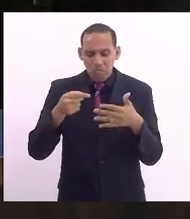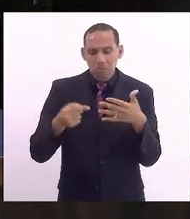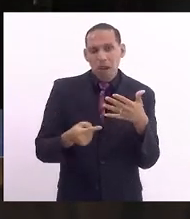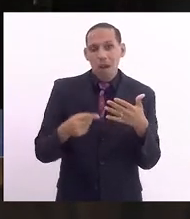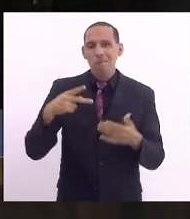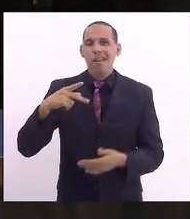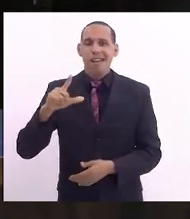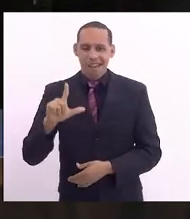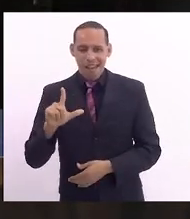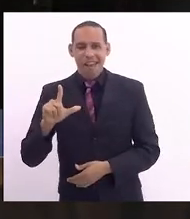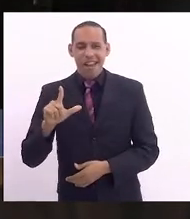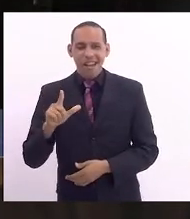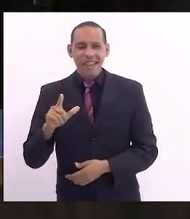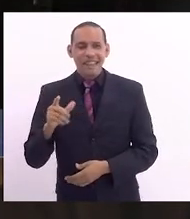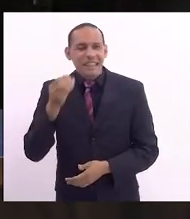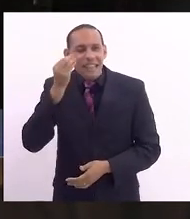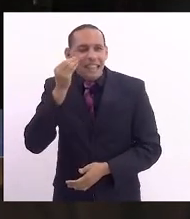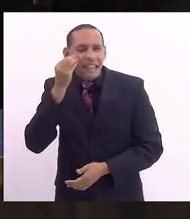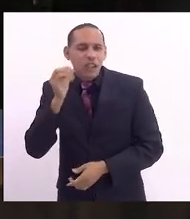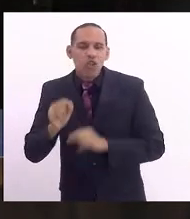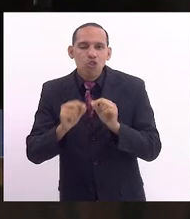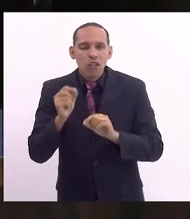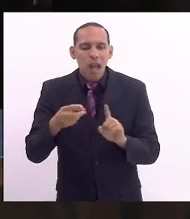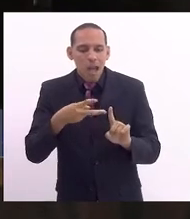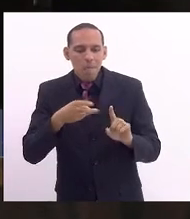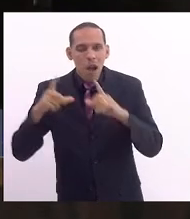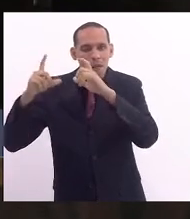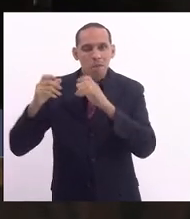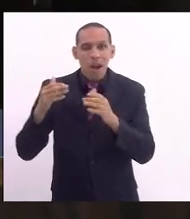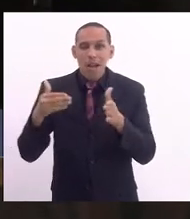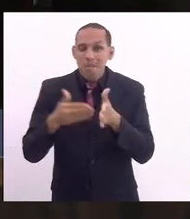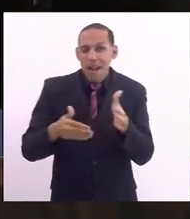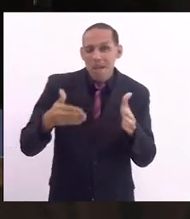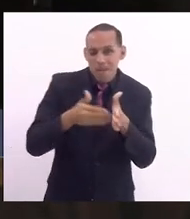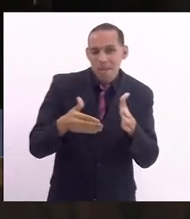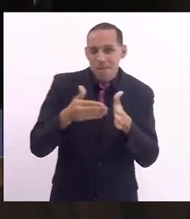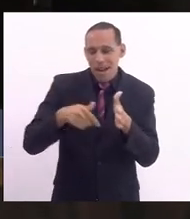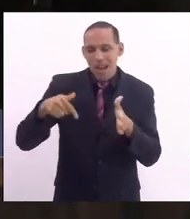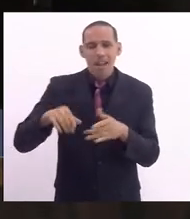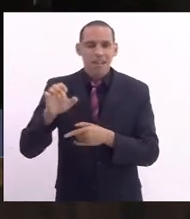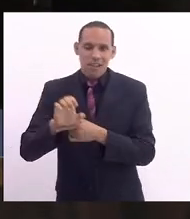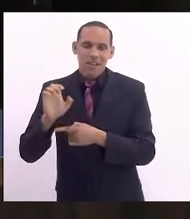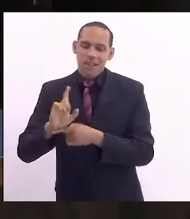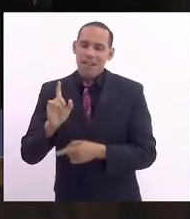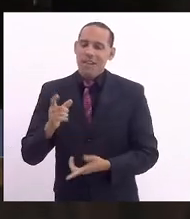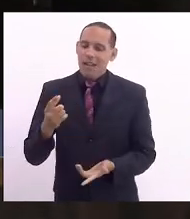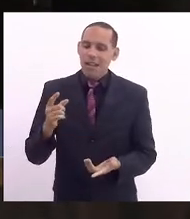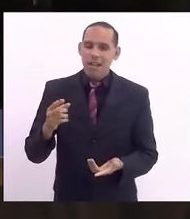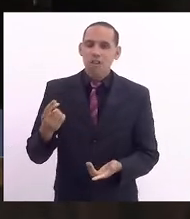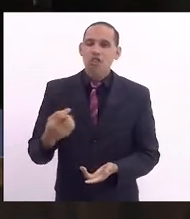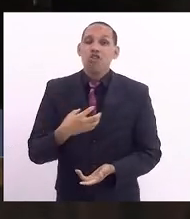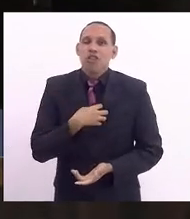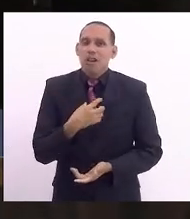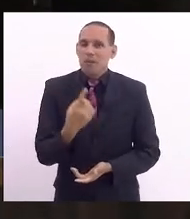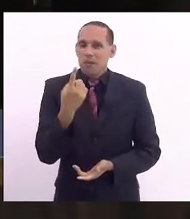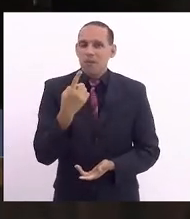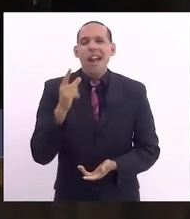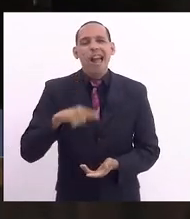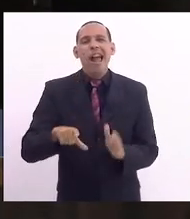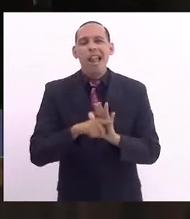que tenta cercear a prática do reconhecimento fotográfico aqui no Estado é uma delas. É um projeto de lei